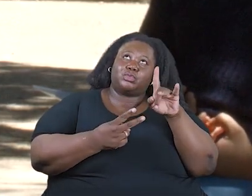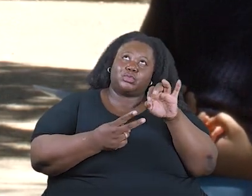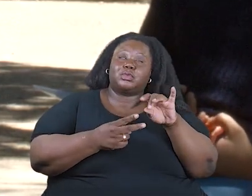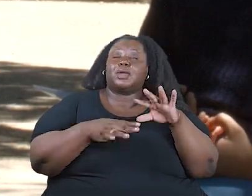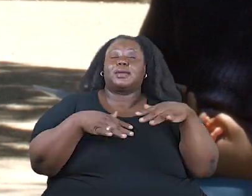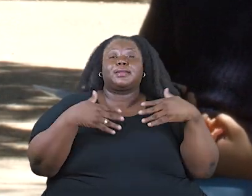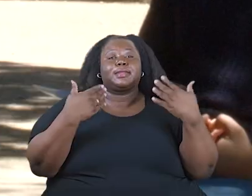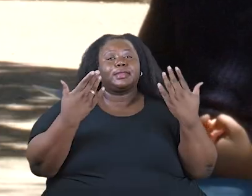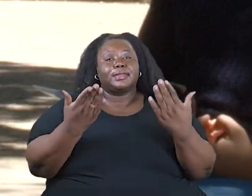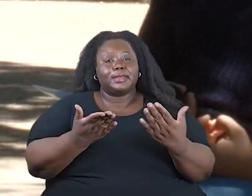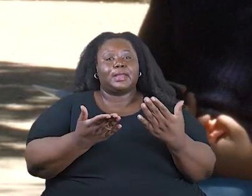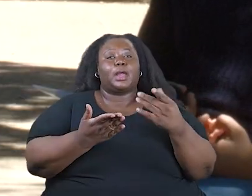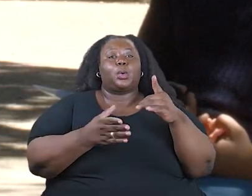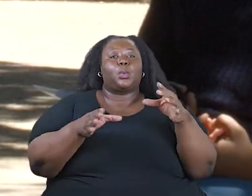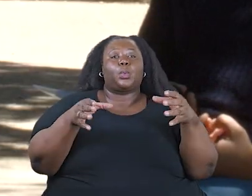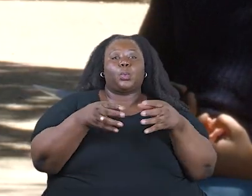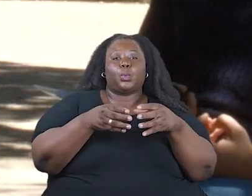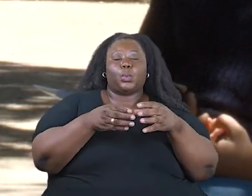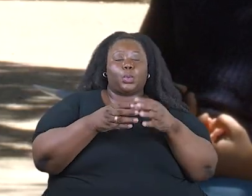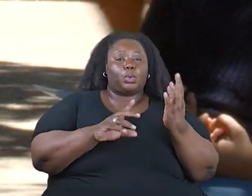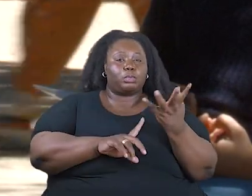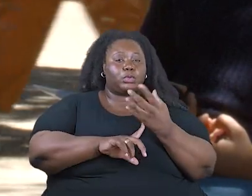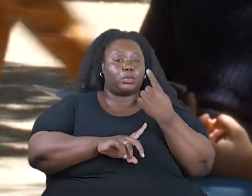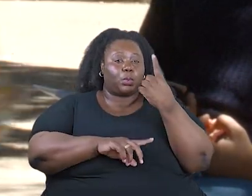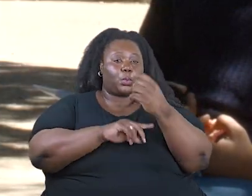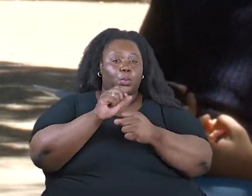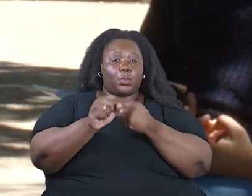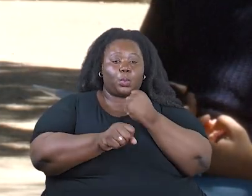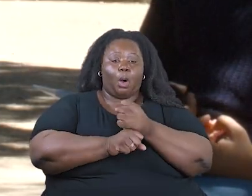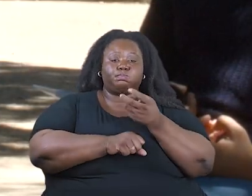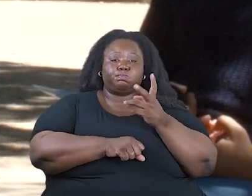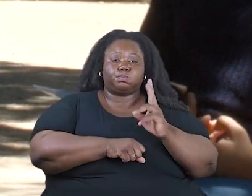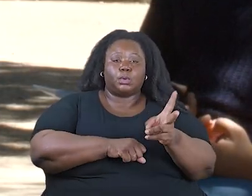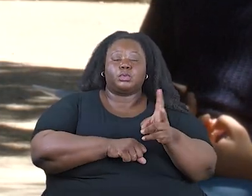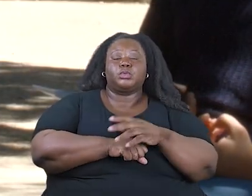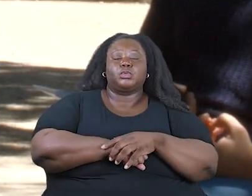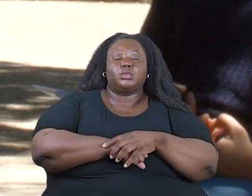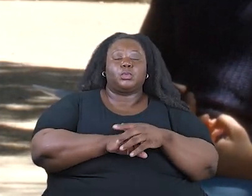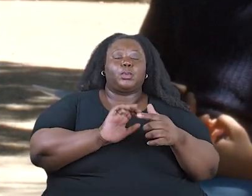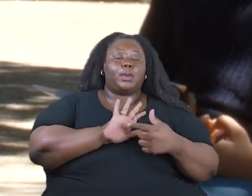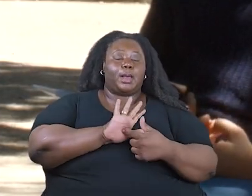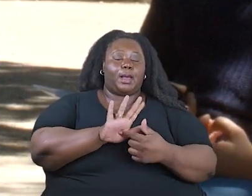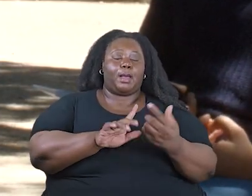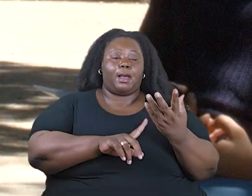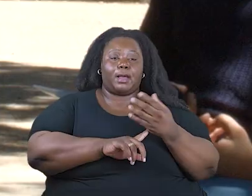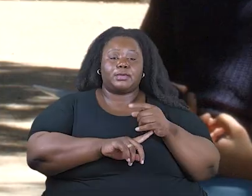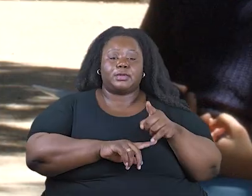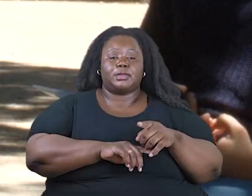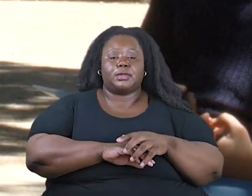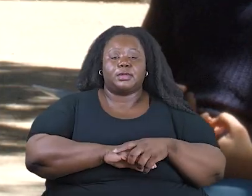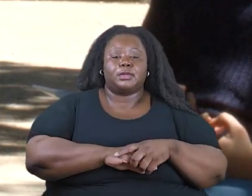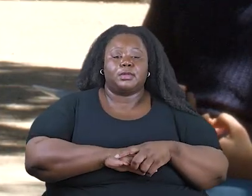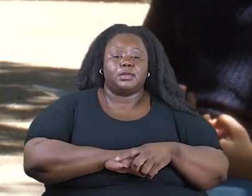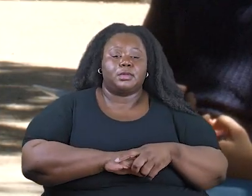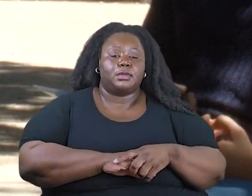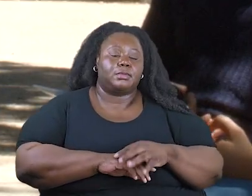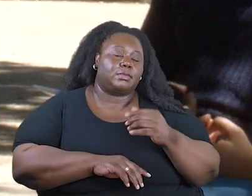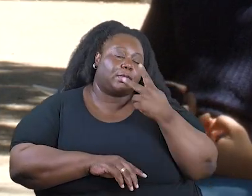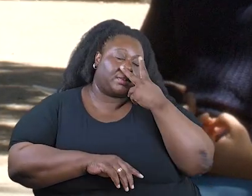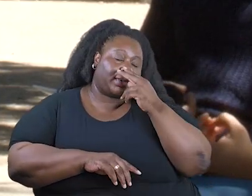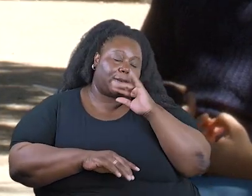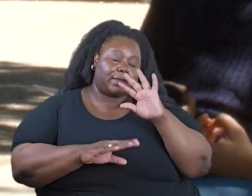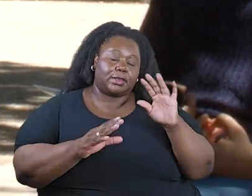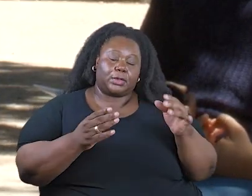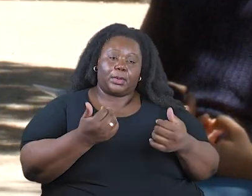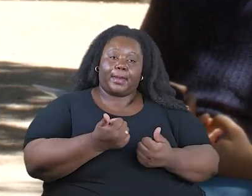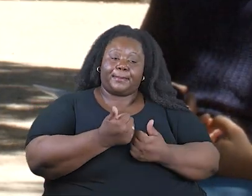E aí, então, esse grupo de artistas, durante um ano, eles mantiveram essa galeria de arte. E ela funcionava como se fosse uma